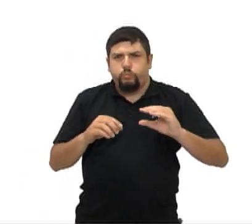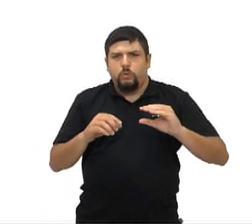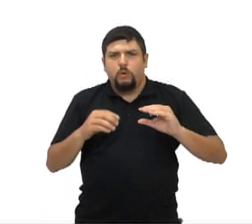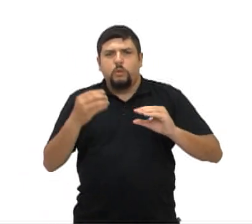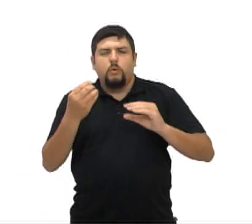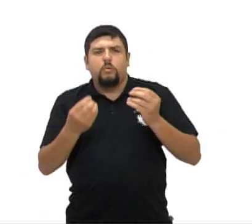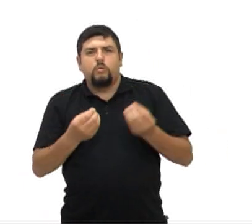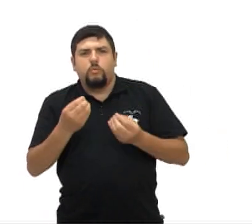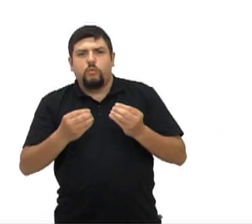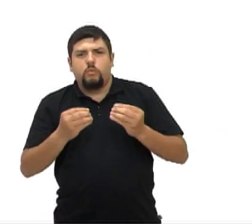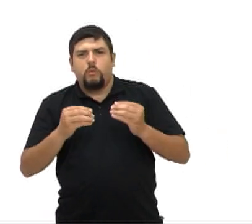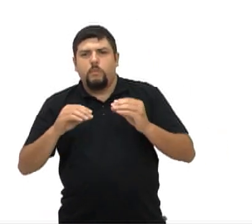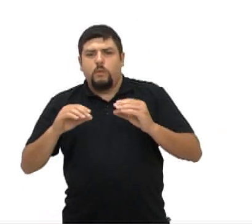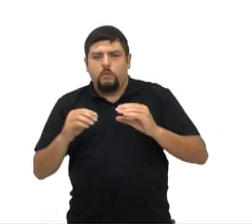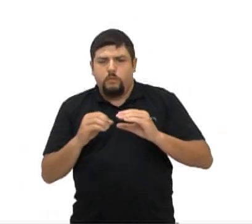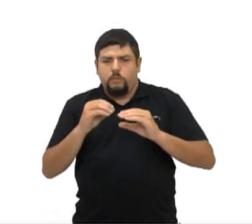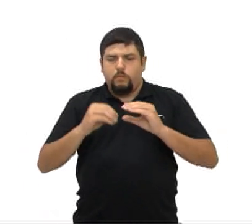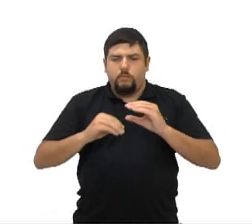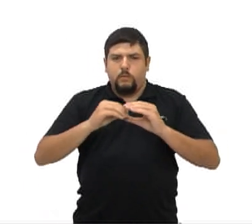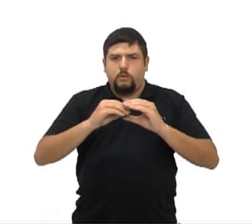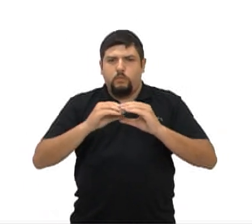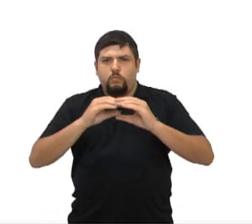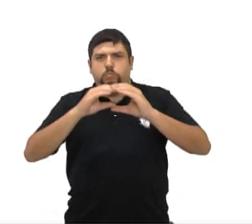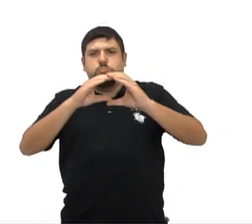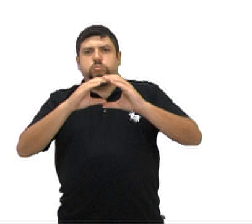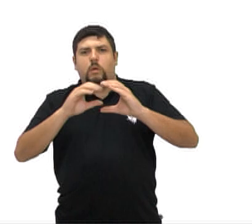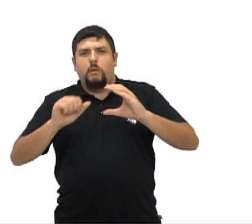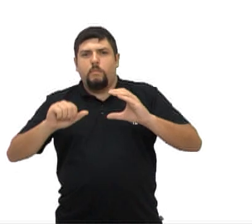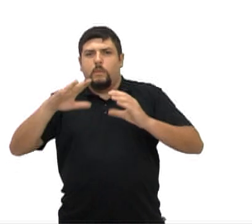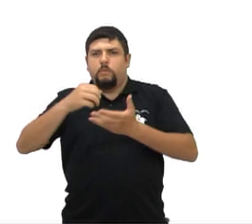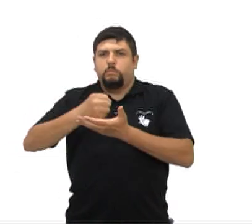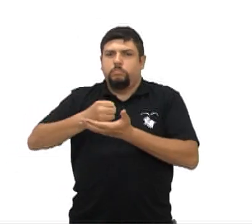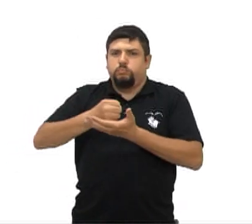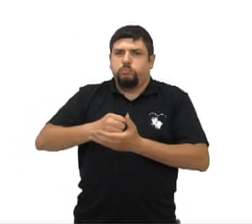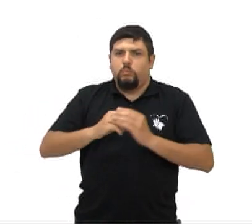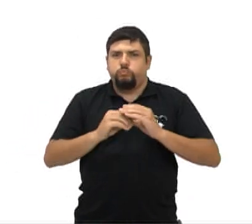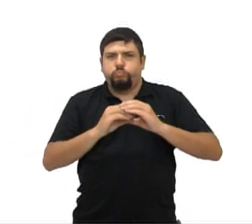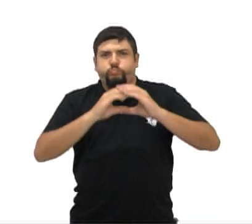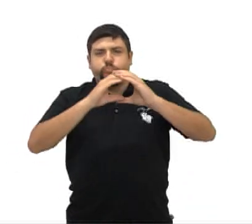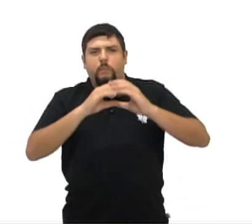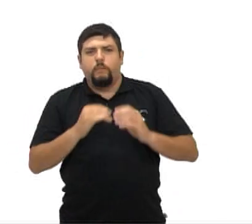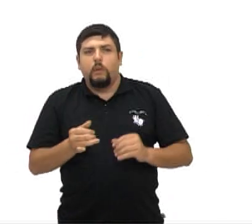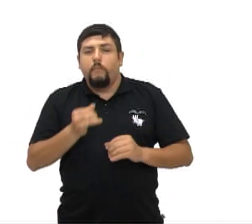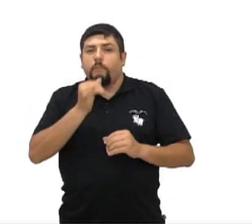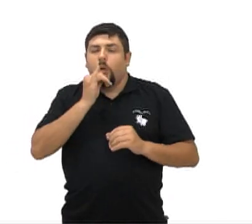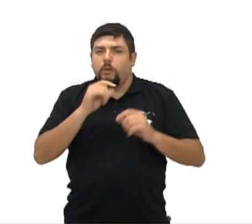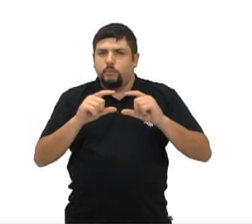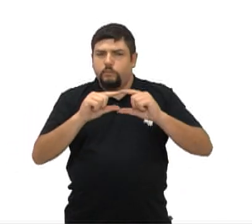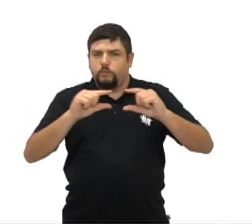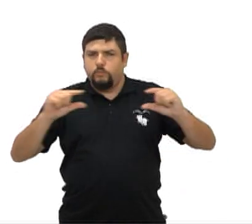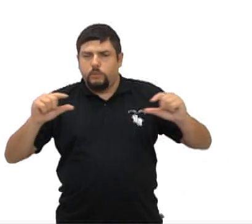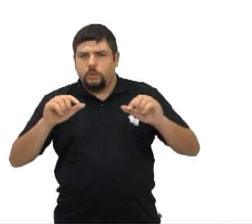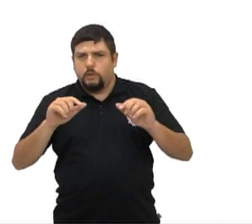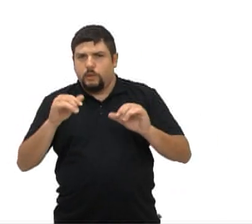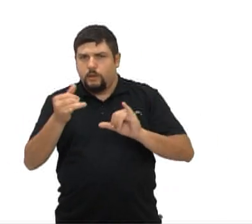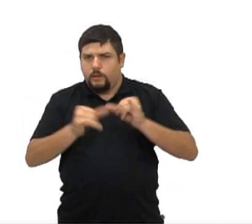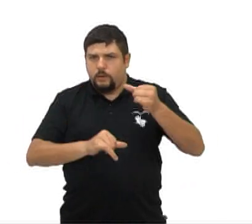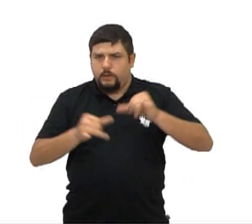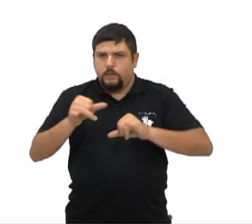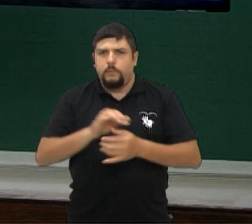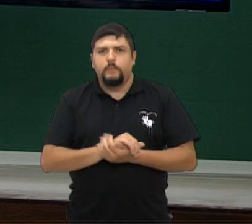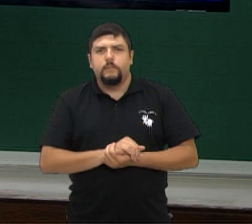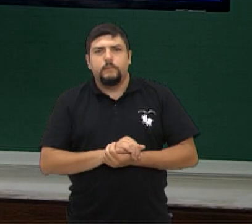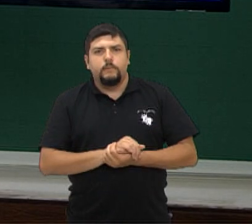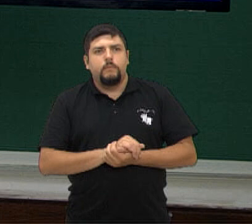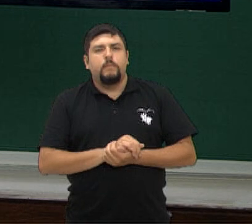equilíbrio no sentido de maior volume. Veja, por exemplo, essa situação dessa equação química aqui. Lembrando que quando a gente